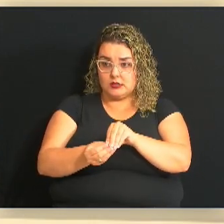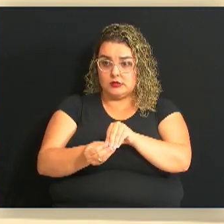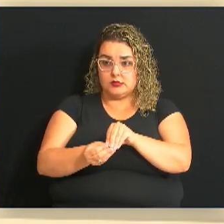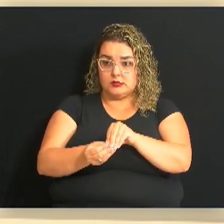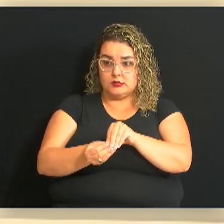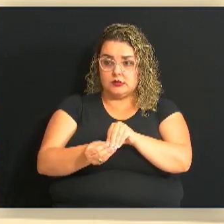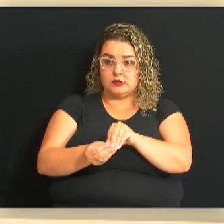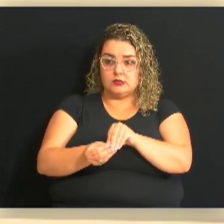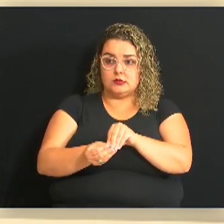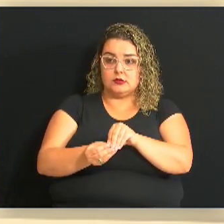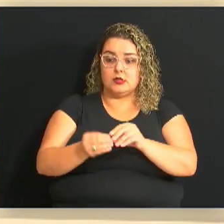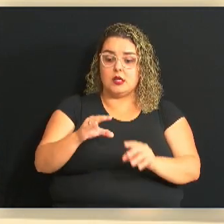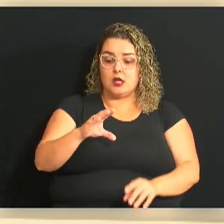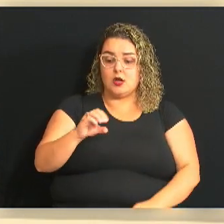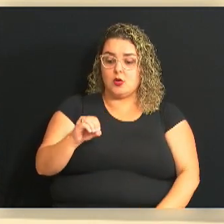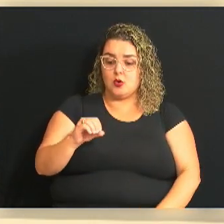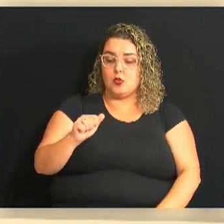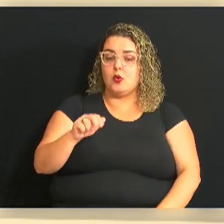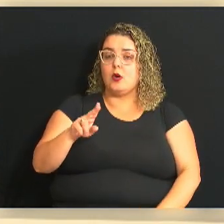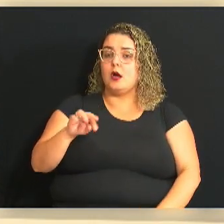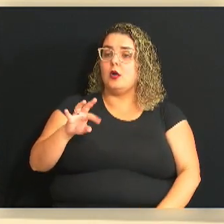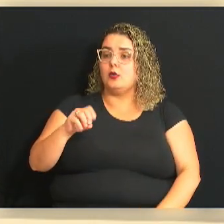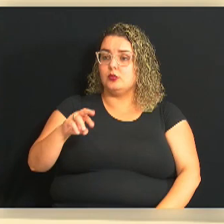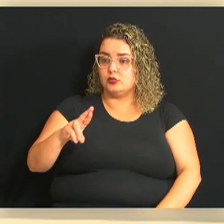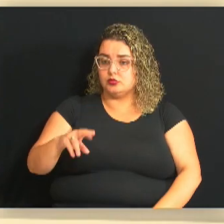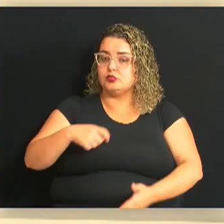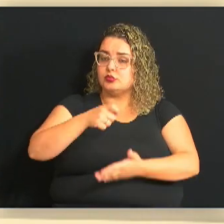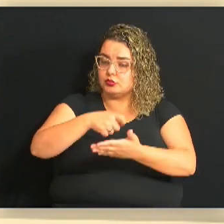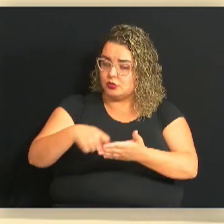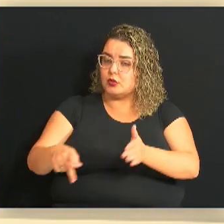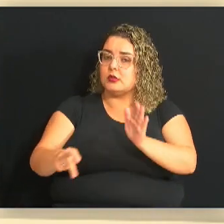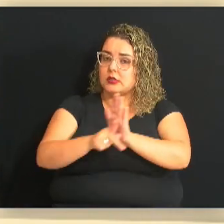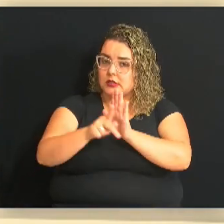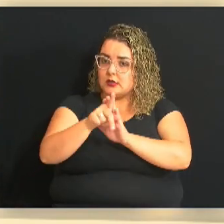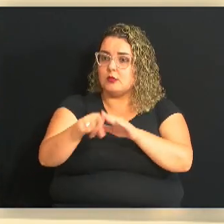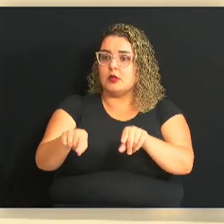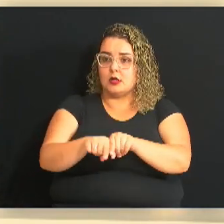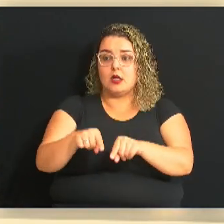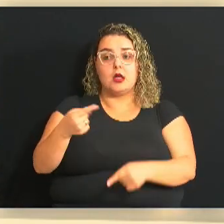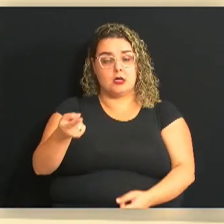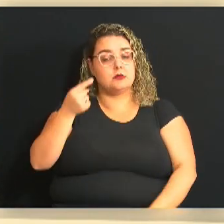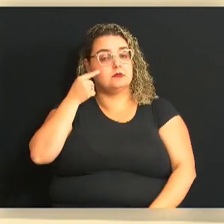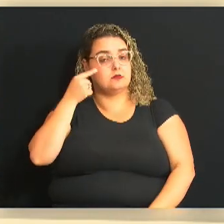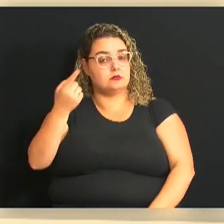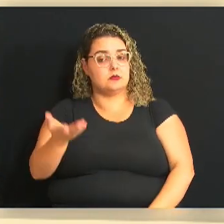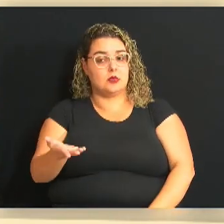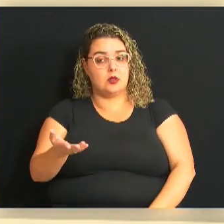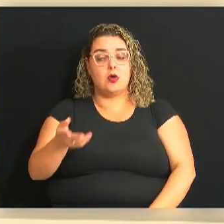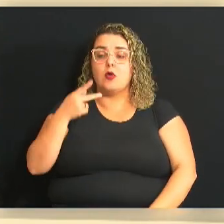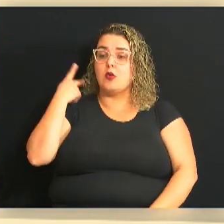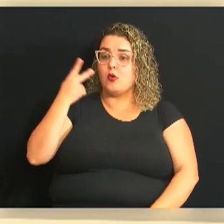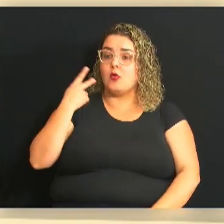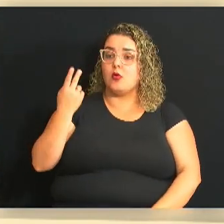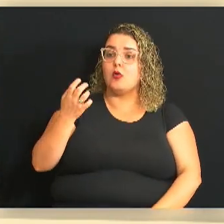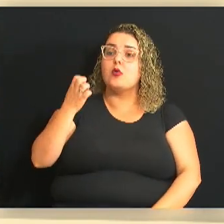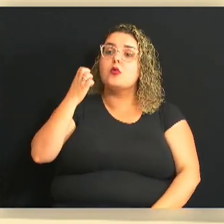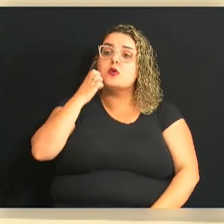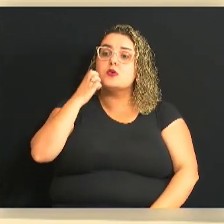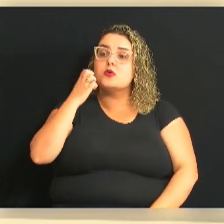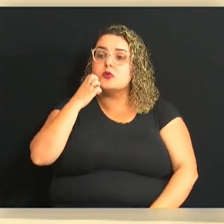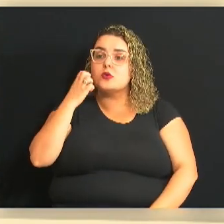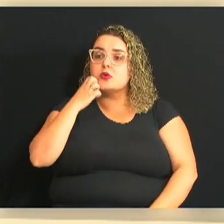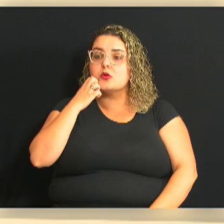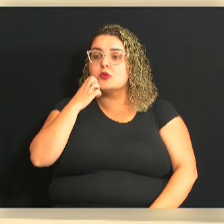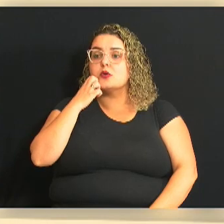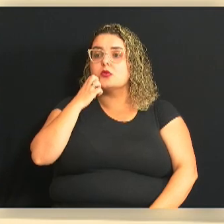virando coautor desse projeto também. Nesse sentido, o vereador Igor